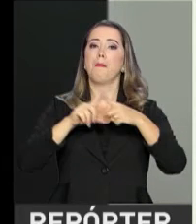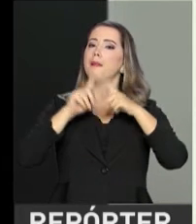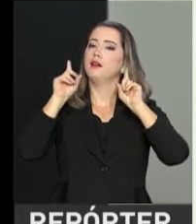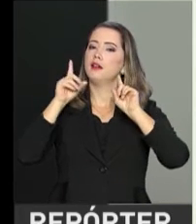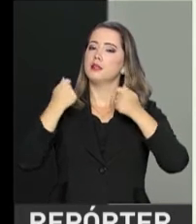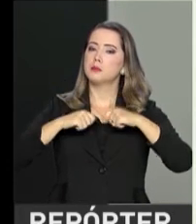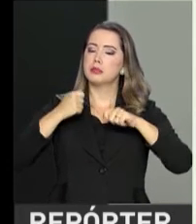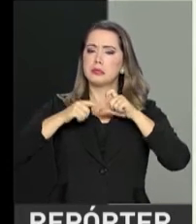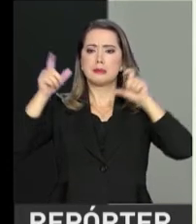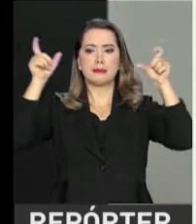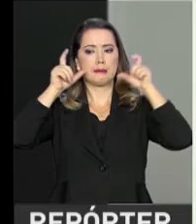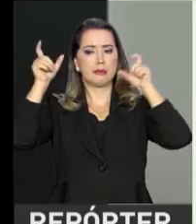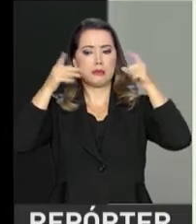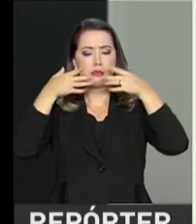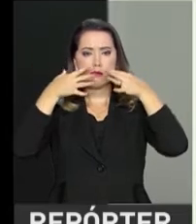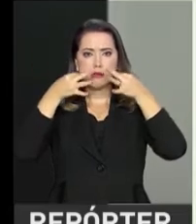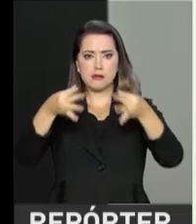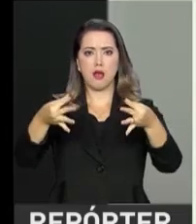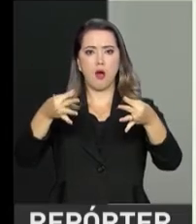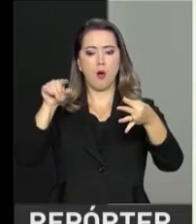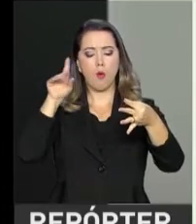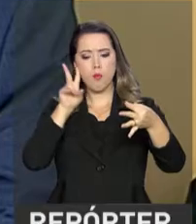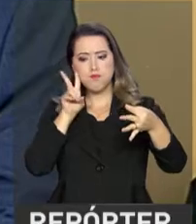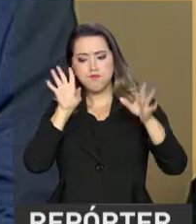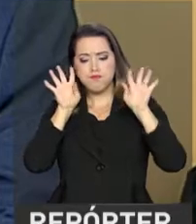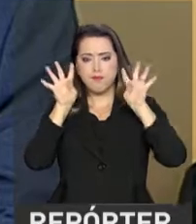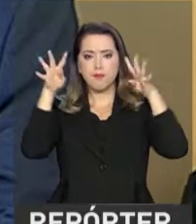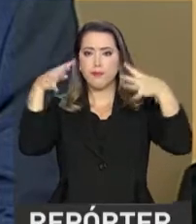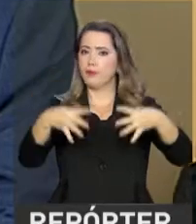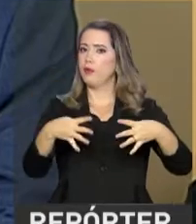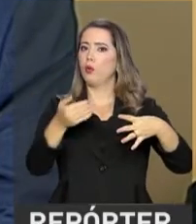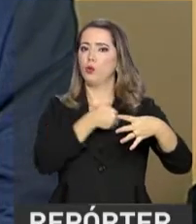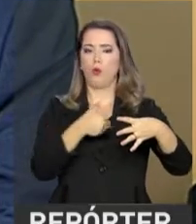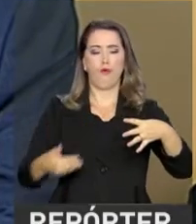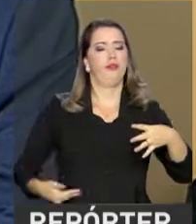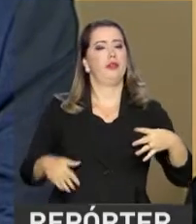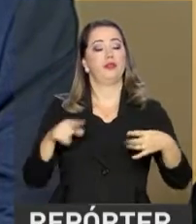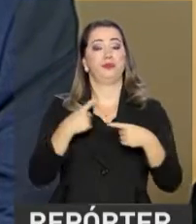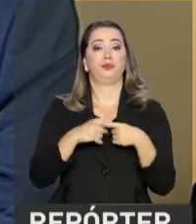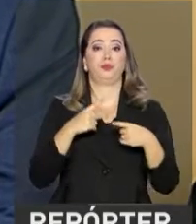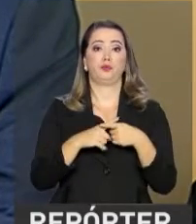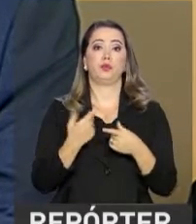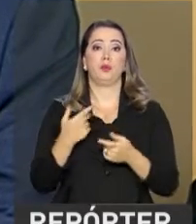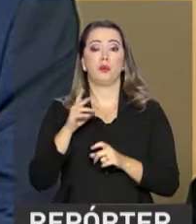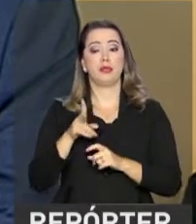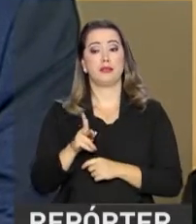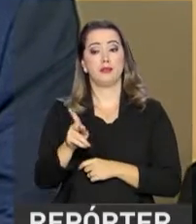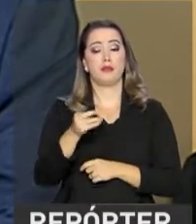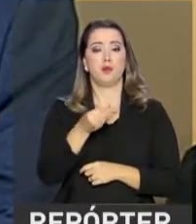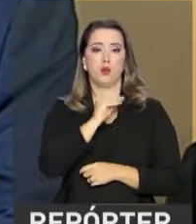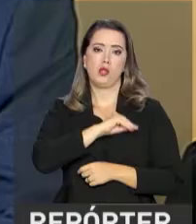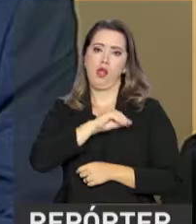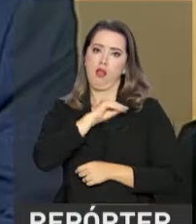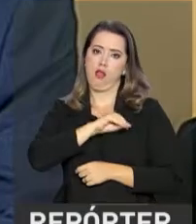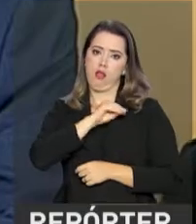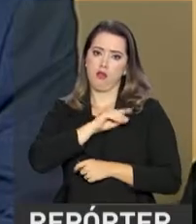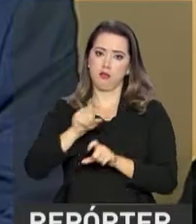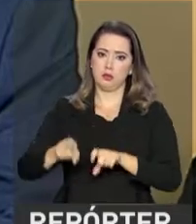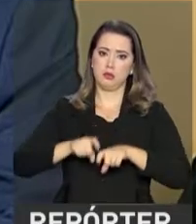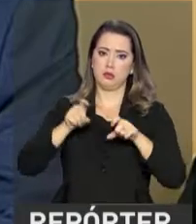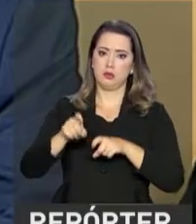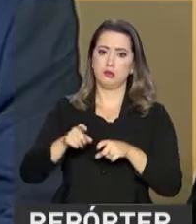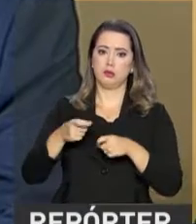olhar estreito porque cada vez mais a renda do produtor está sendo o